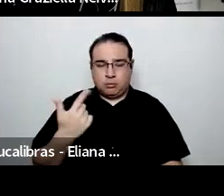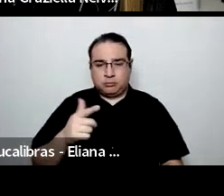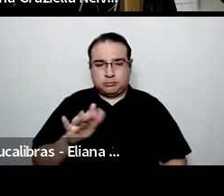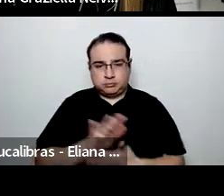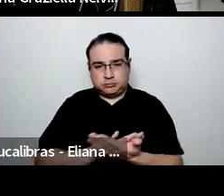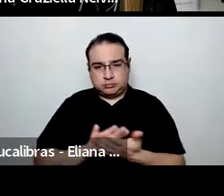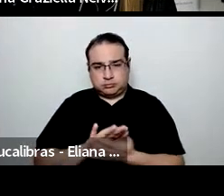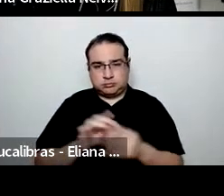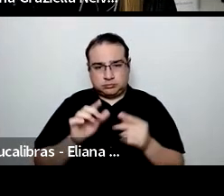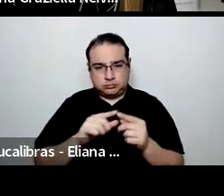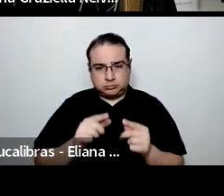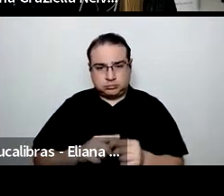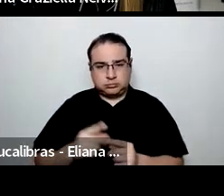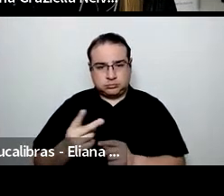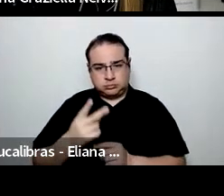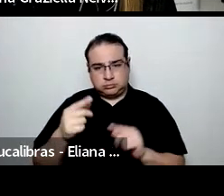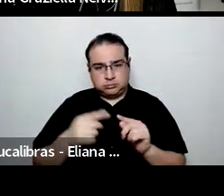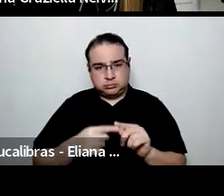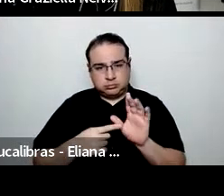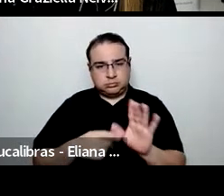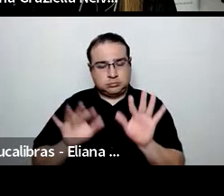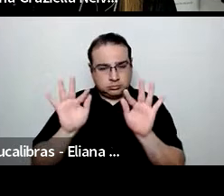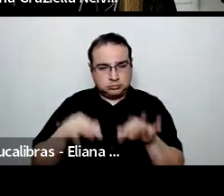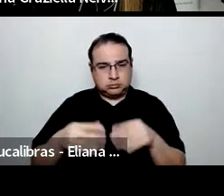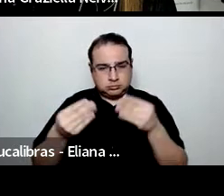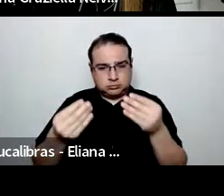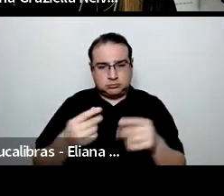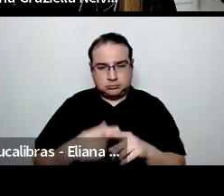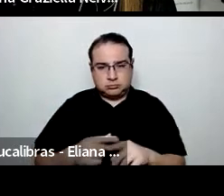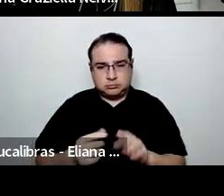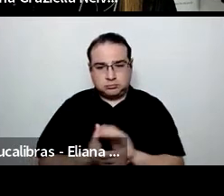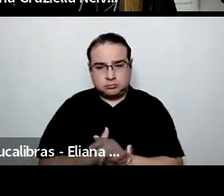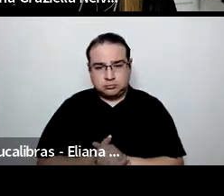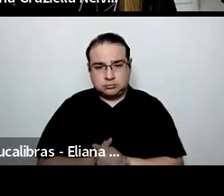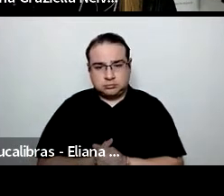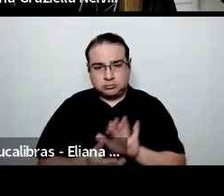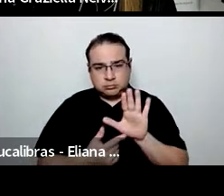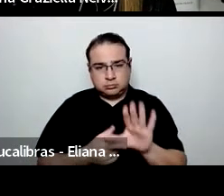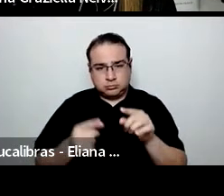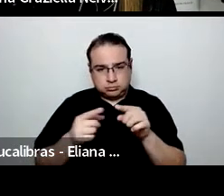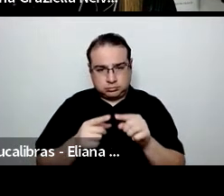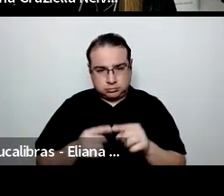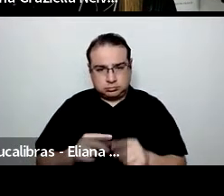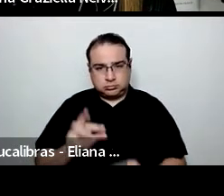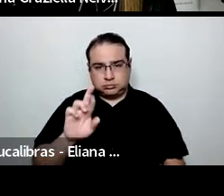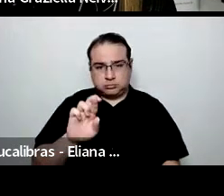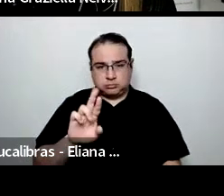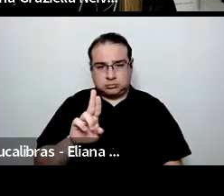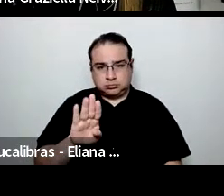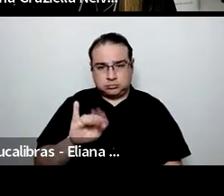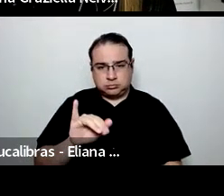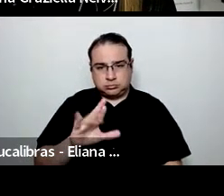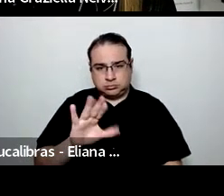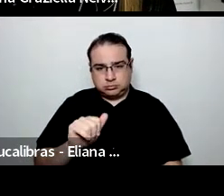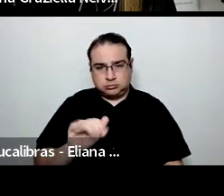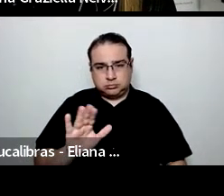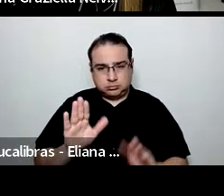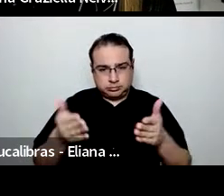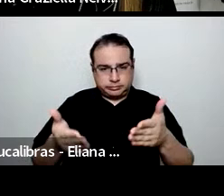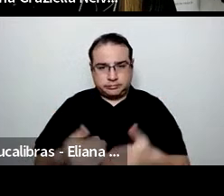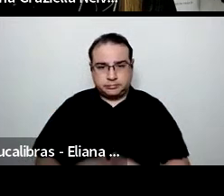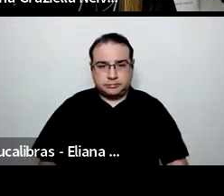esses valores mínimos do fundo partidário para essa essa Rua Bica Espécie a